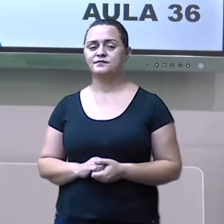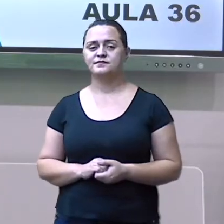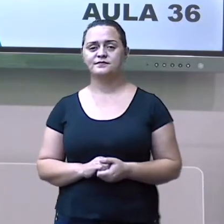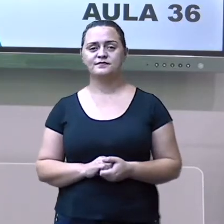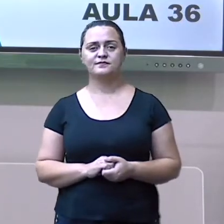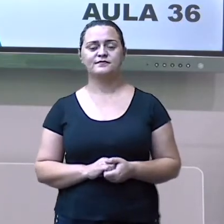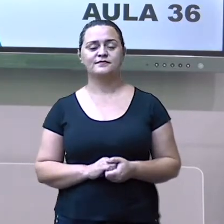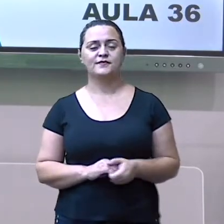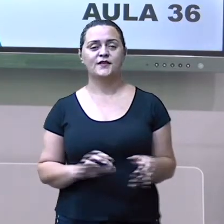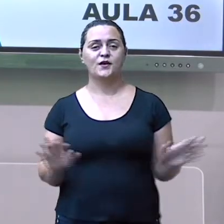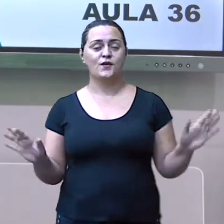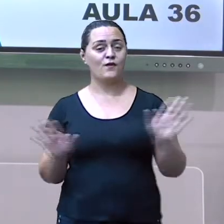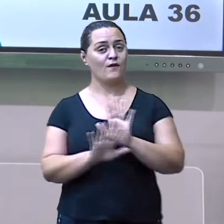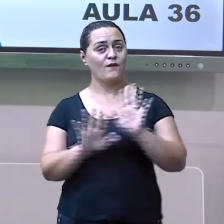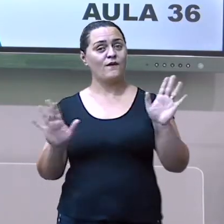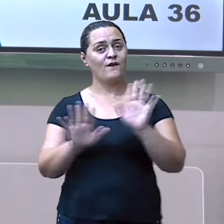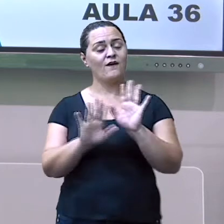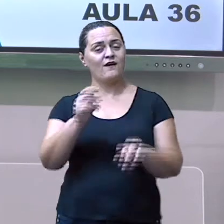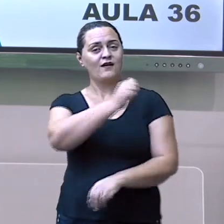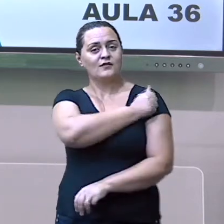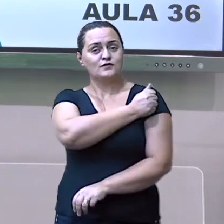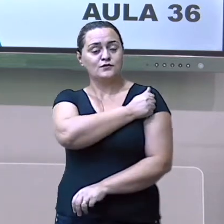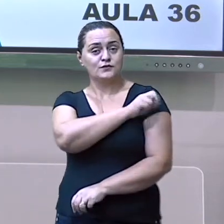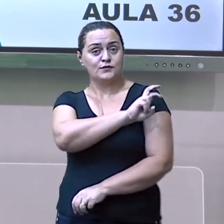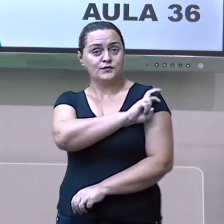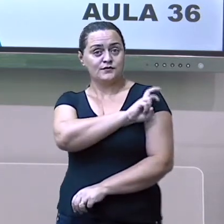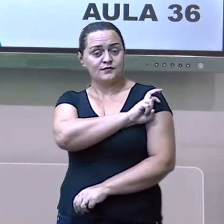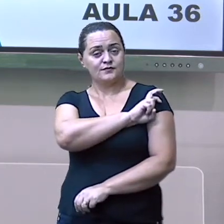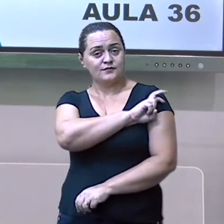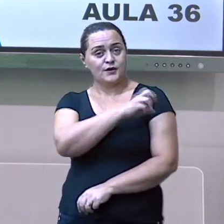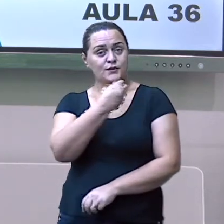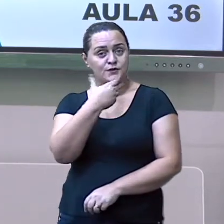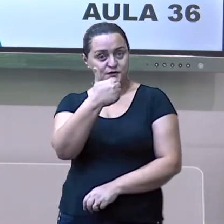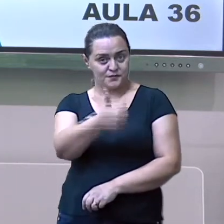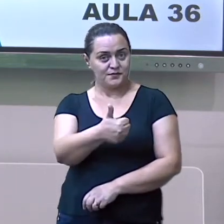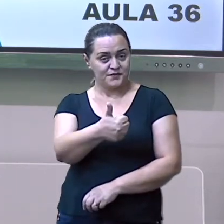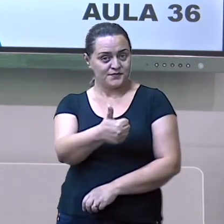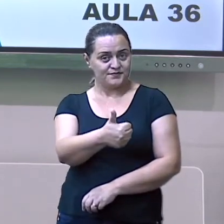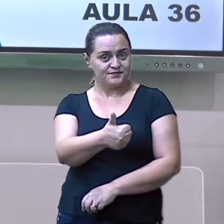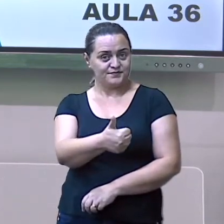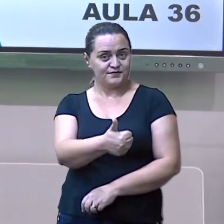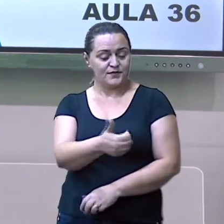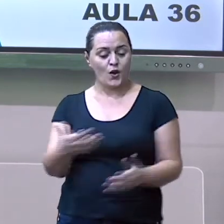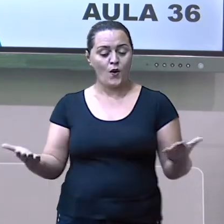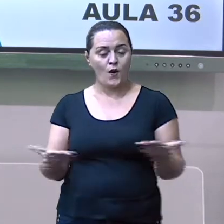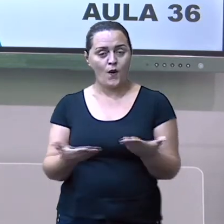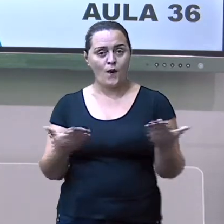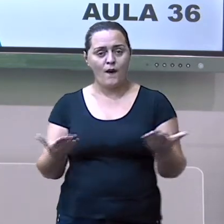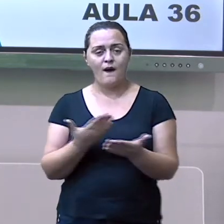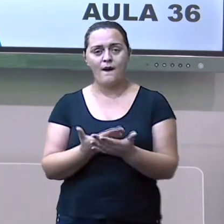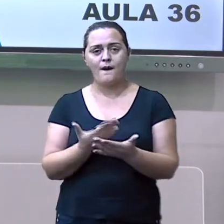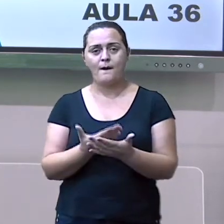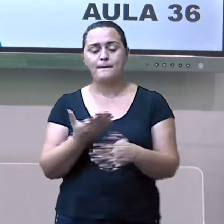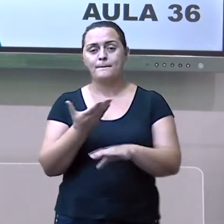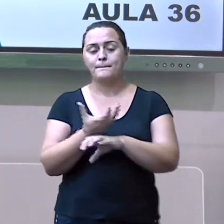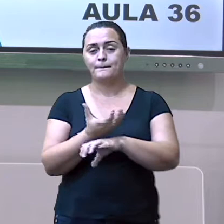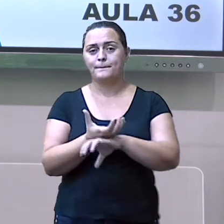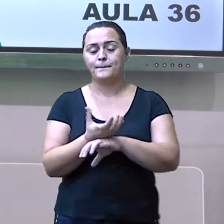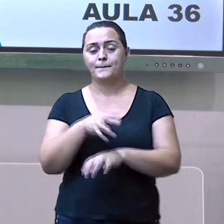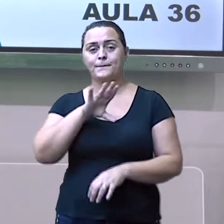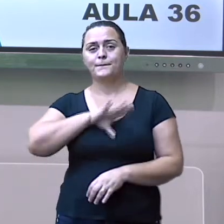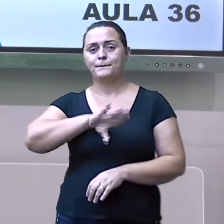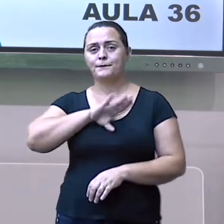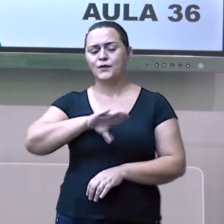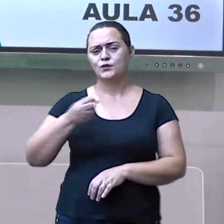Olá, galerinha do quinto ano, tudo bem? Estamos aqui com mais uma aula de língua portuguesa, aula